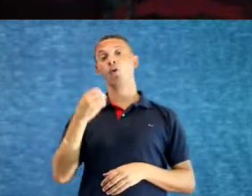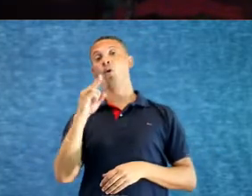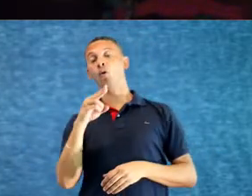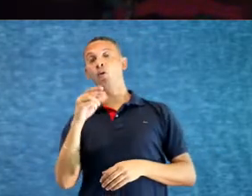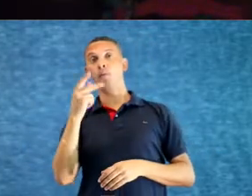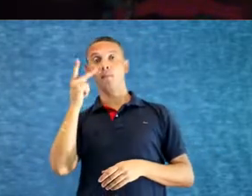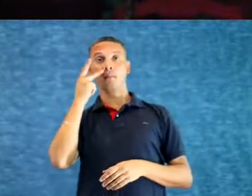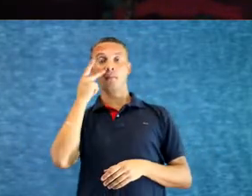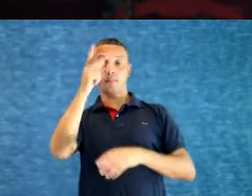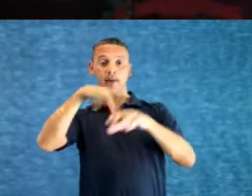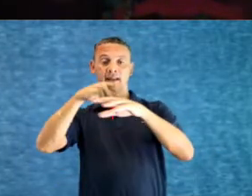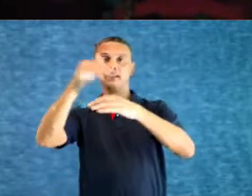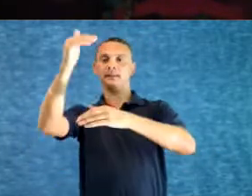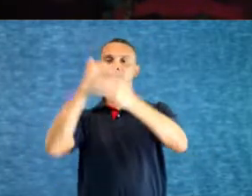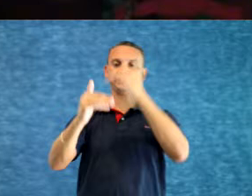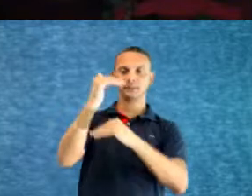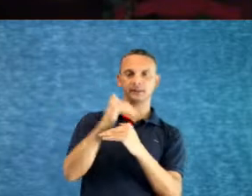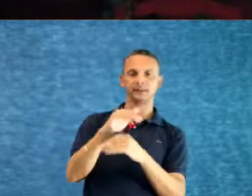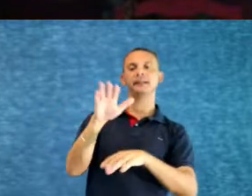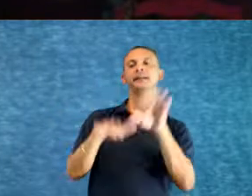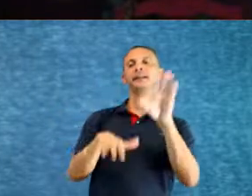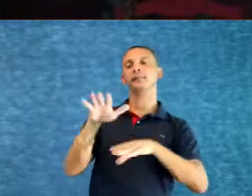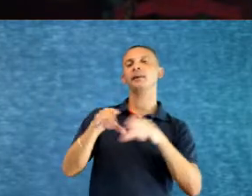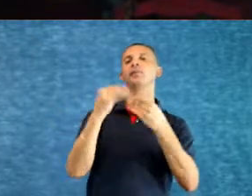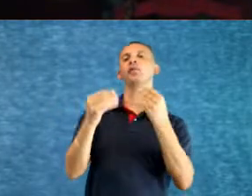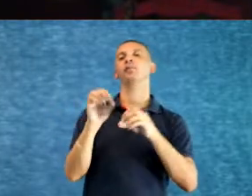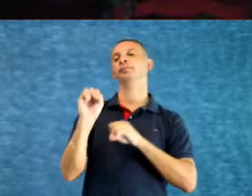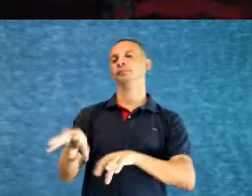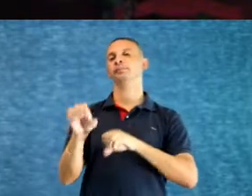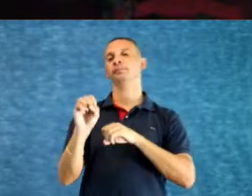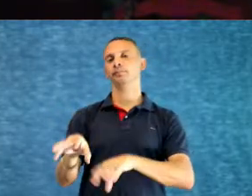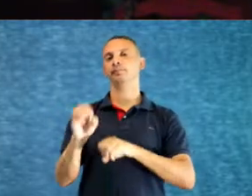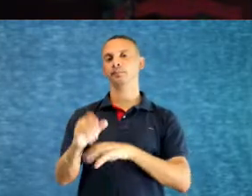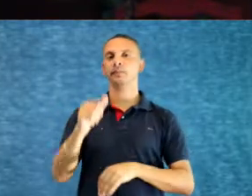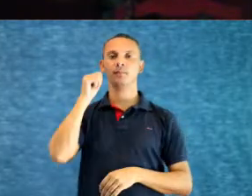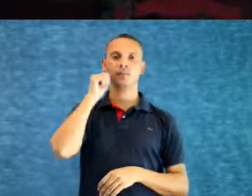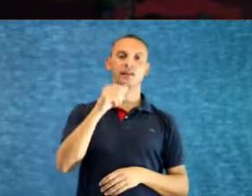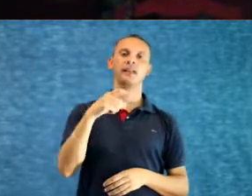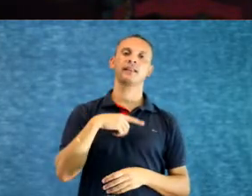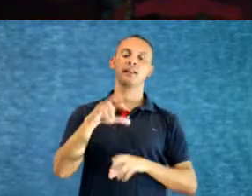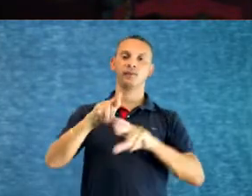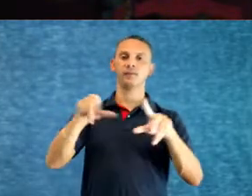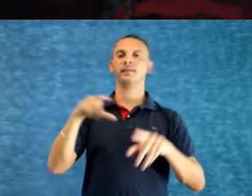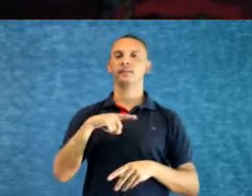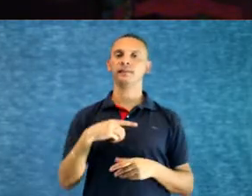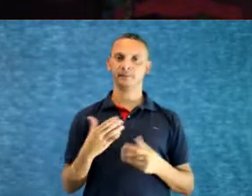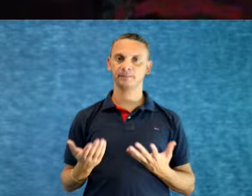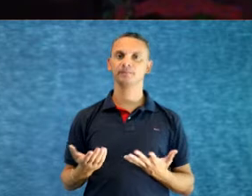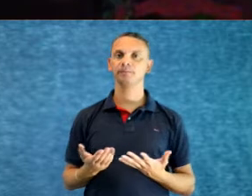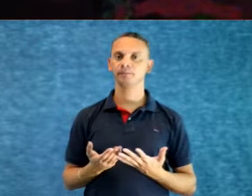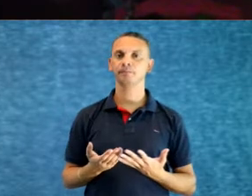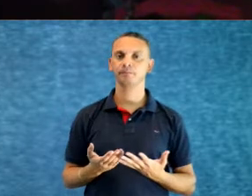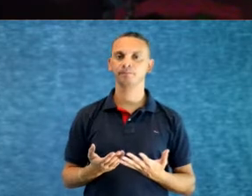Passavam aqui uma semana, chegavam no Rio de Janeiro, olhava assim, e saía escrevendo livros, em holandês, em alemão, em não sei o quê, sobre o